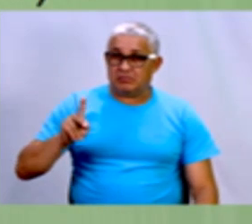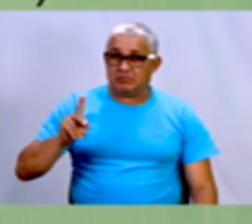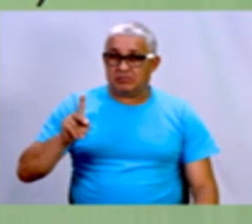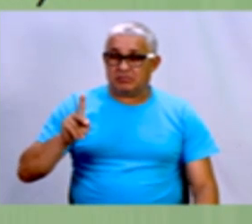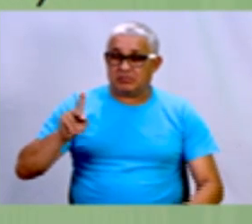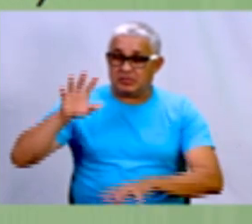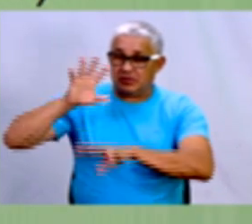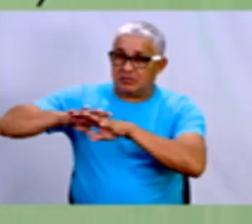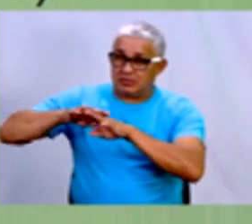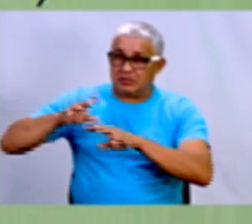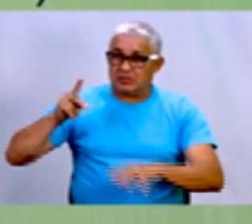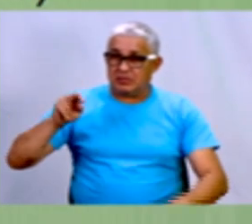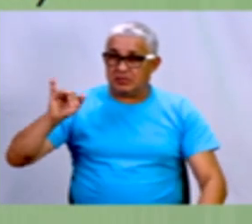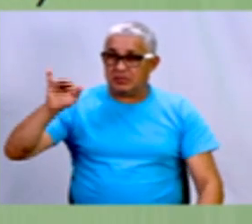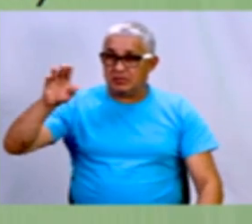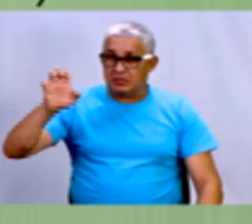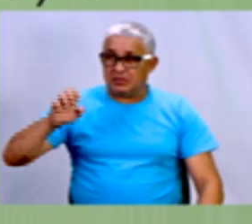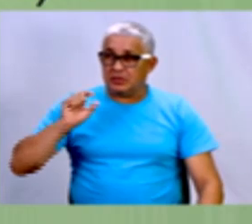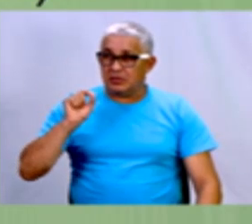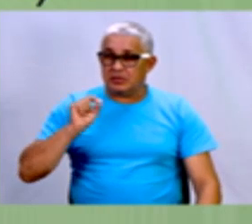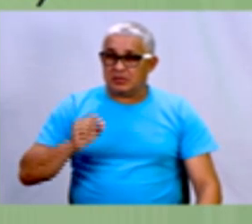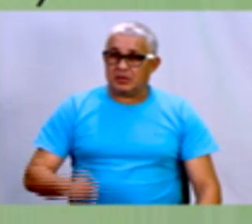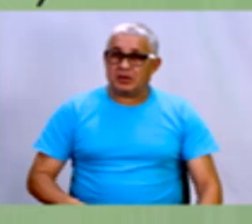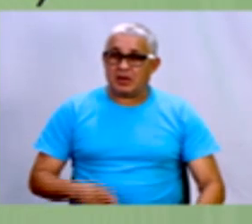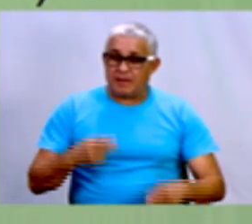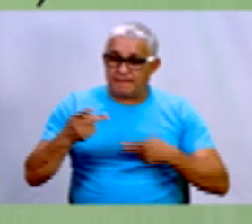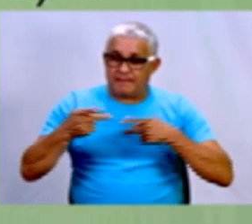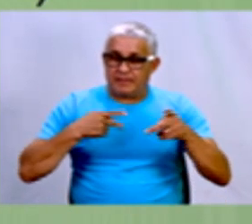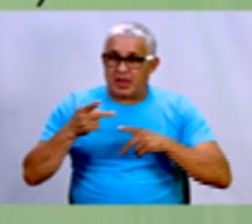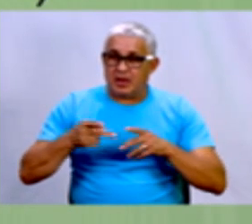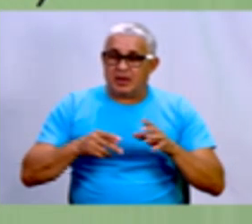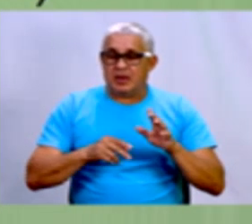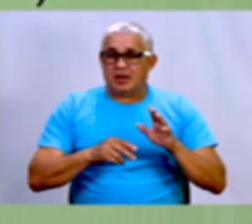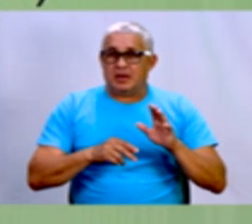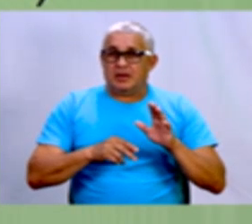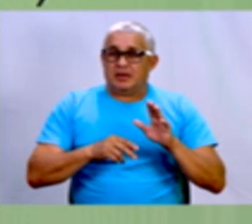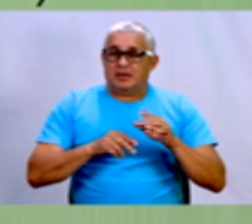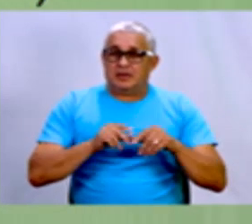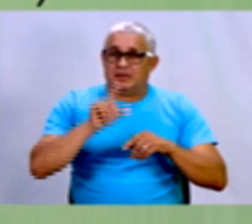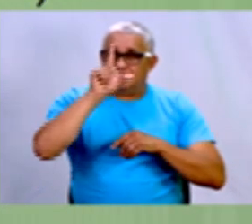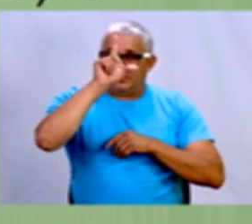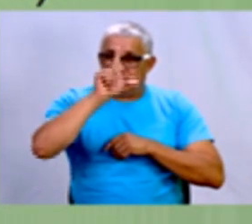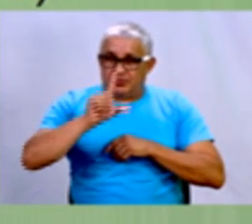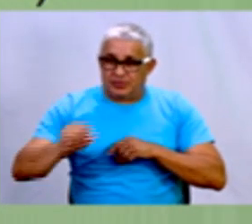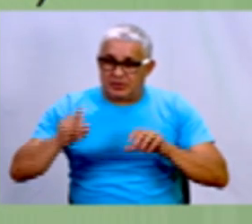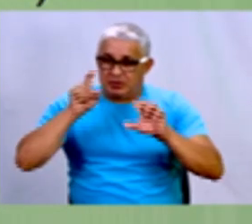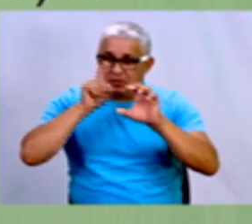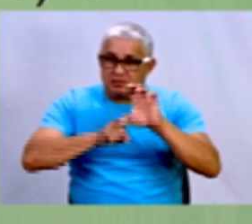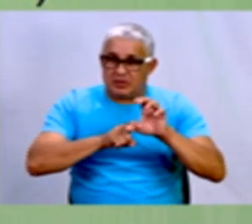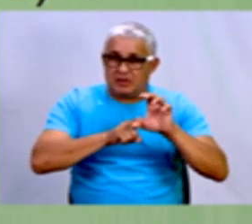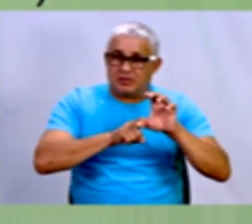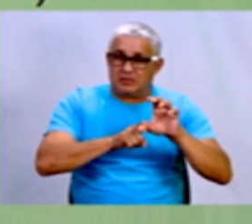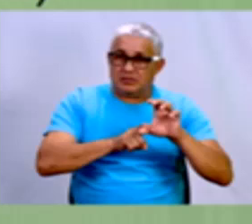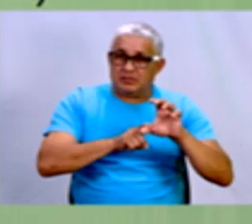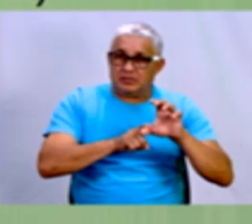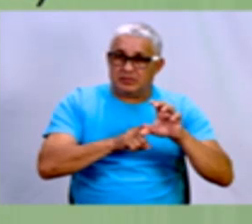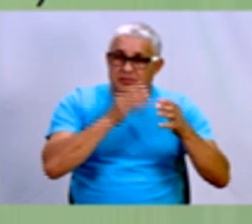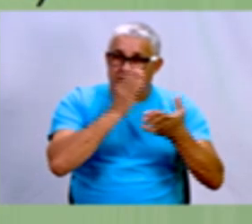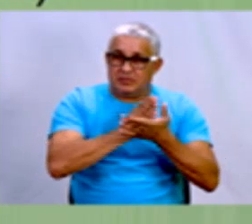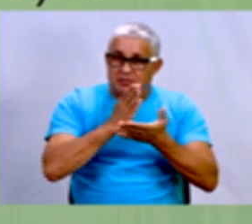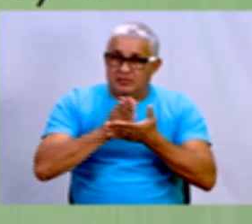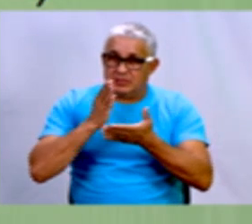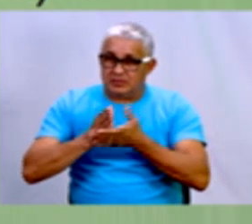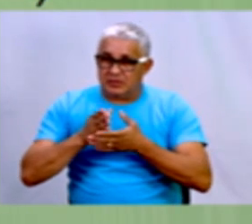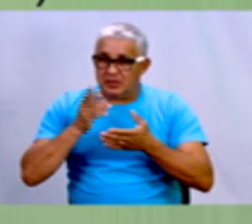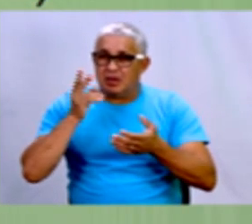Que consiste em um plano de amortização de uma dívida em prestações periódicas,